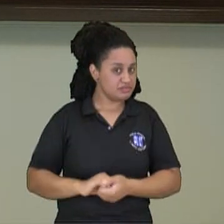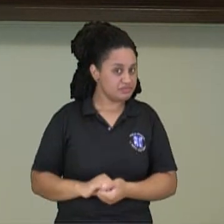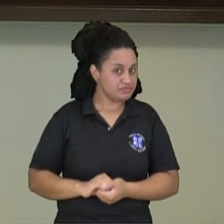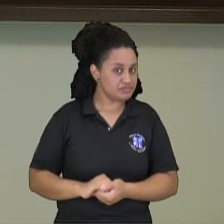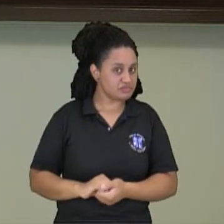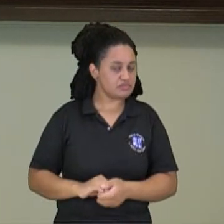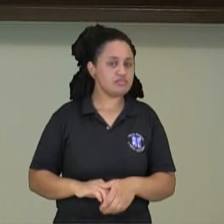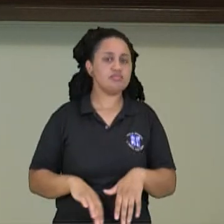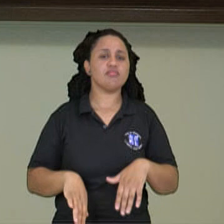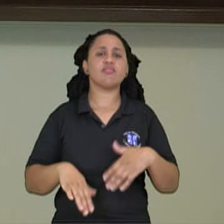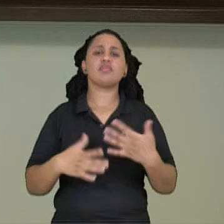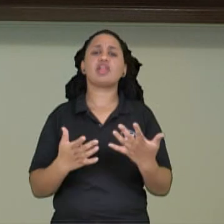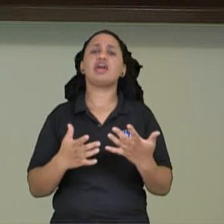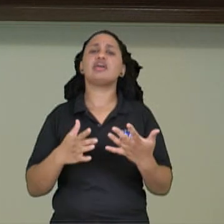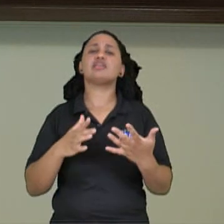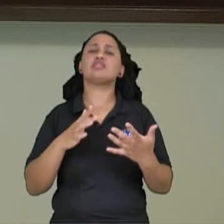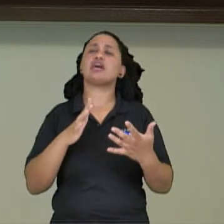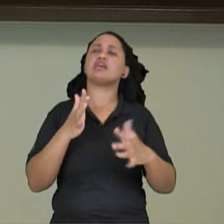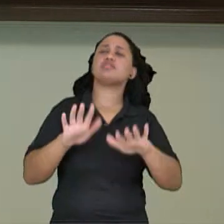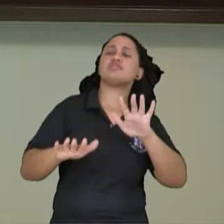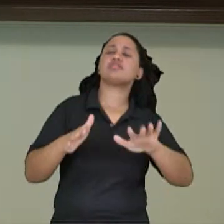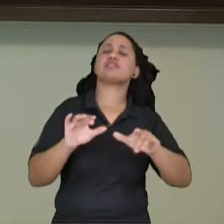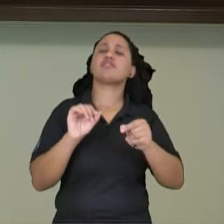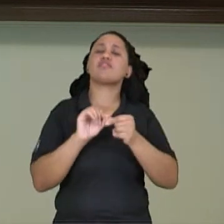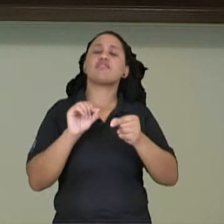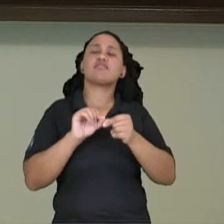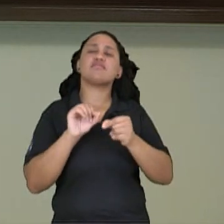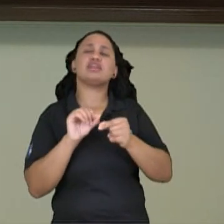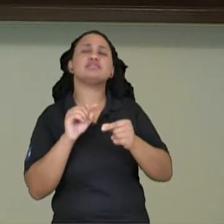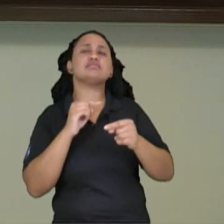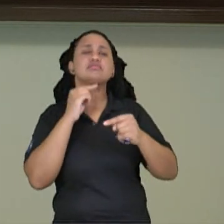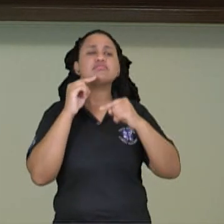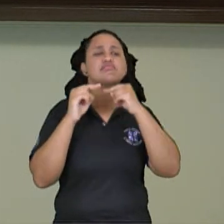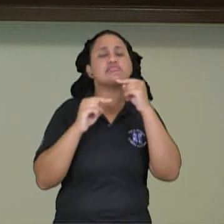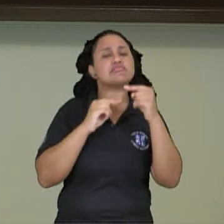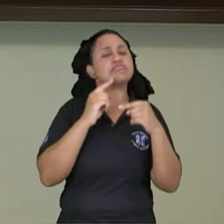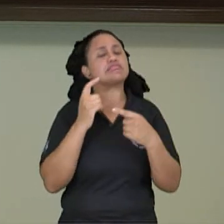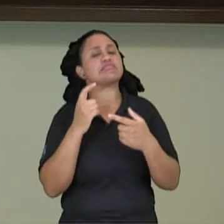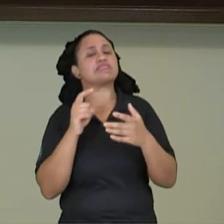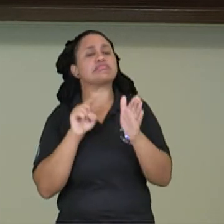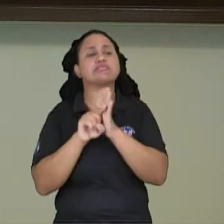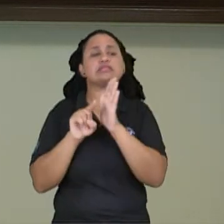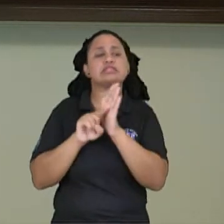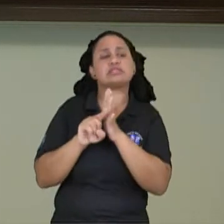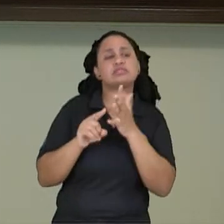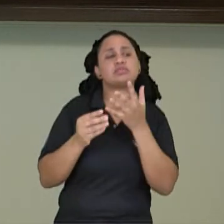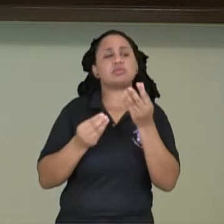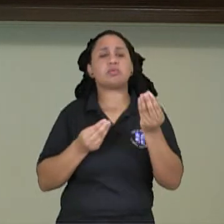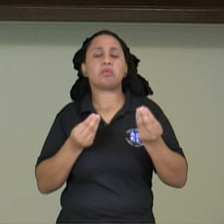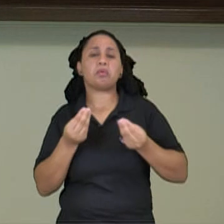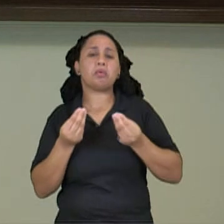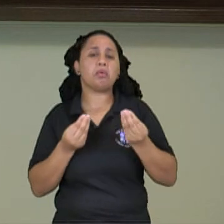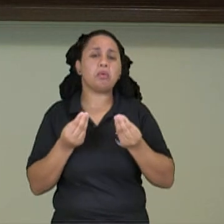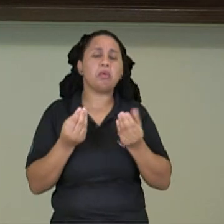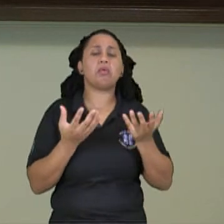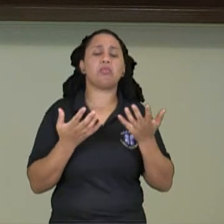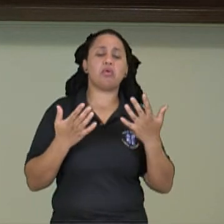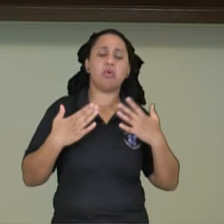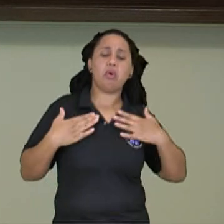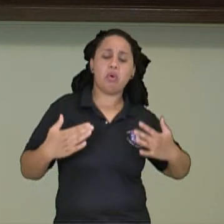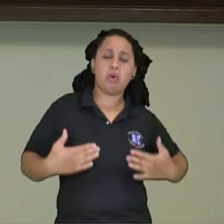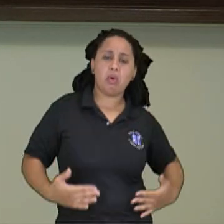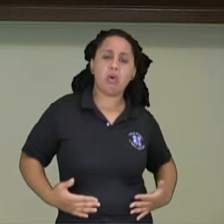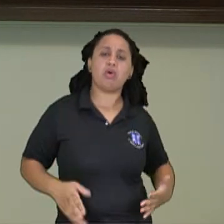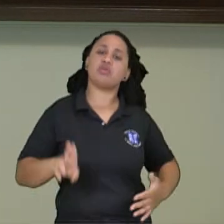E ela acaba questionando, né? Trazendo esses questionamentos para nós, né? De o